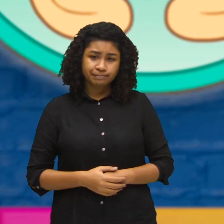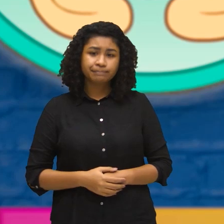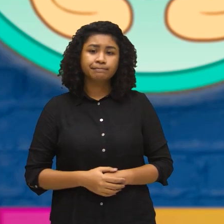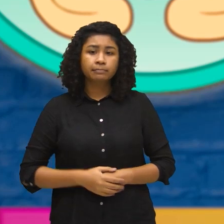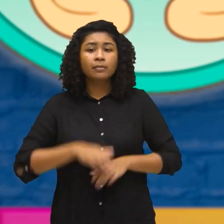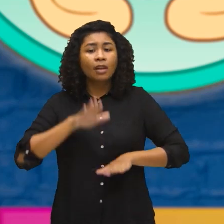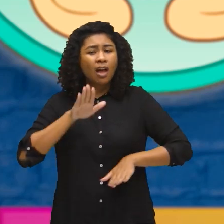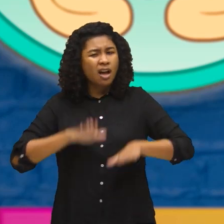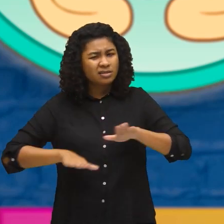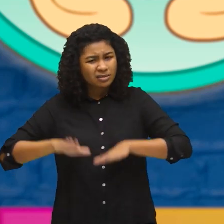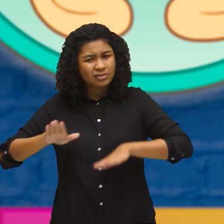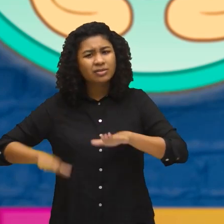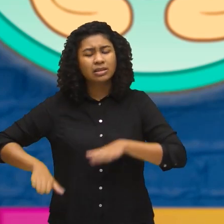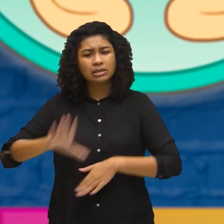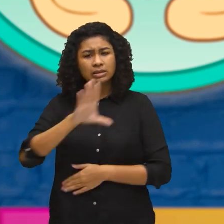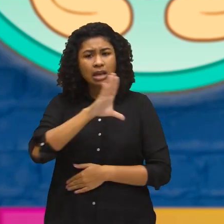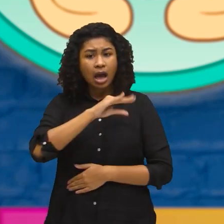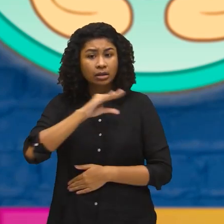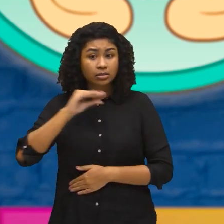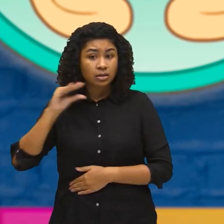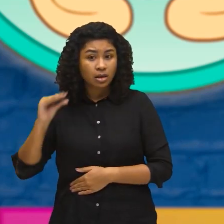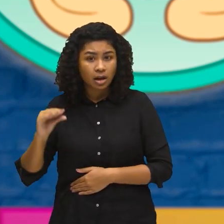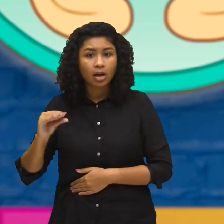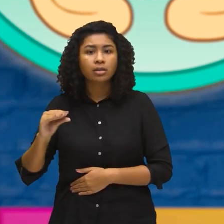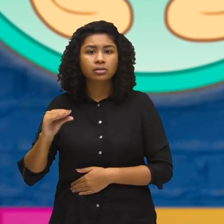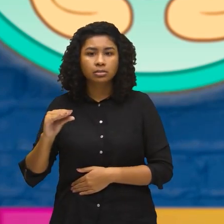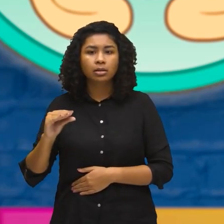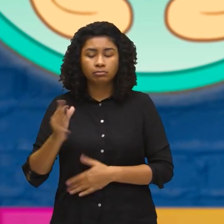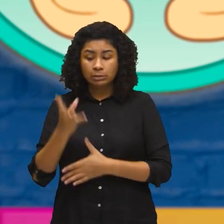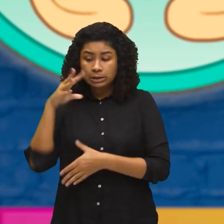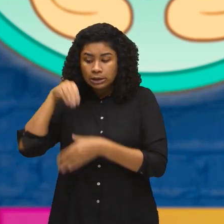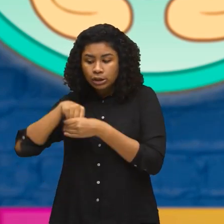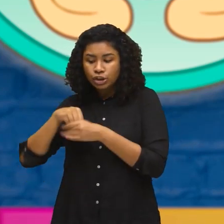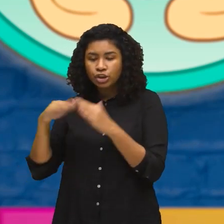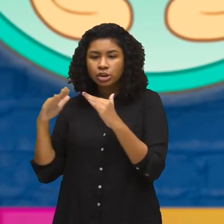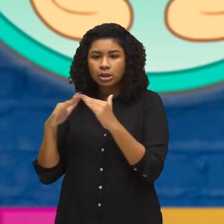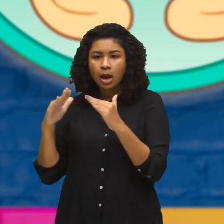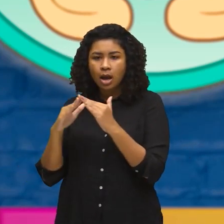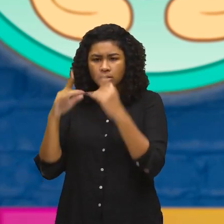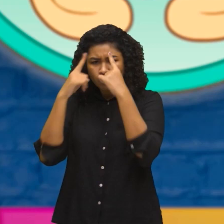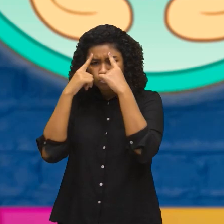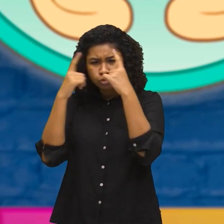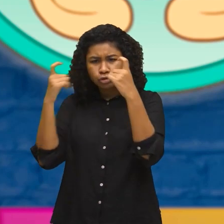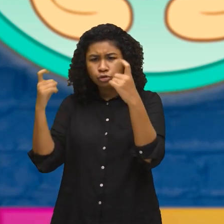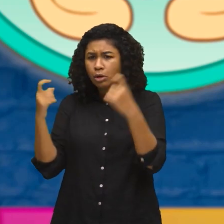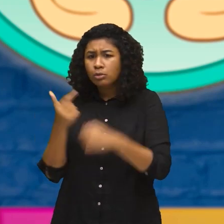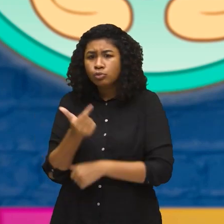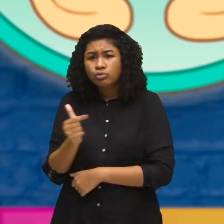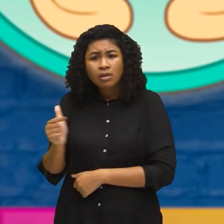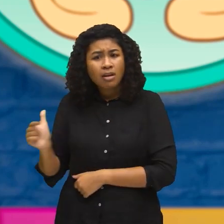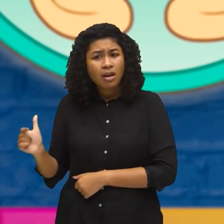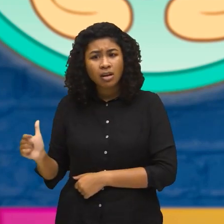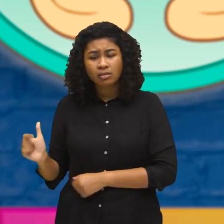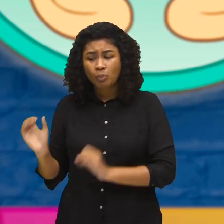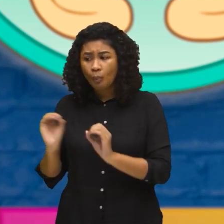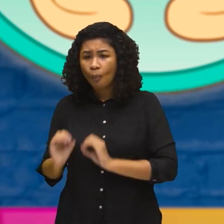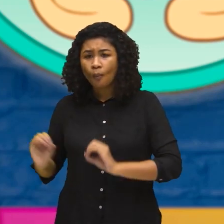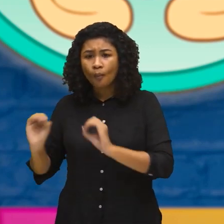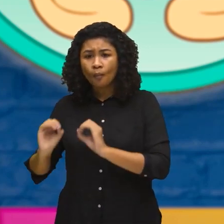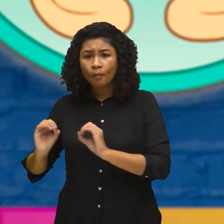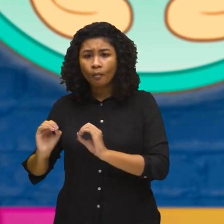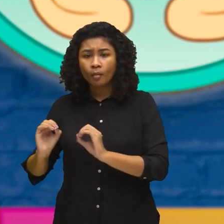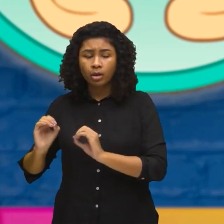criança, ela não presencia ato de violência em casa. E quando ela chega na escola, em que tem